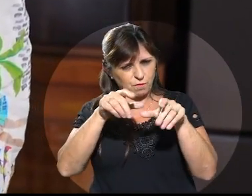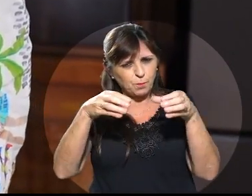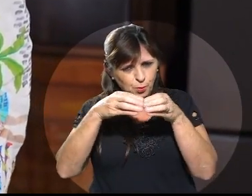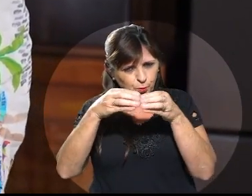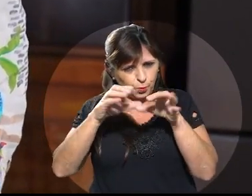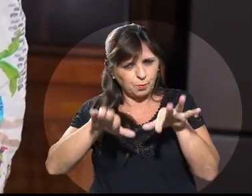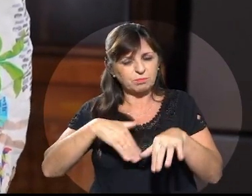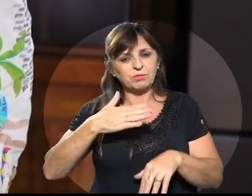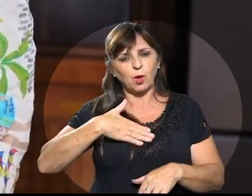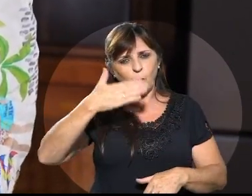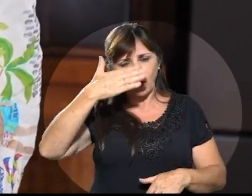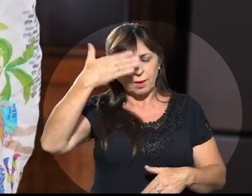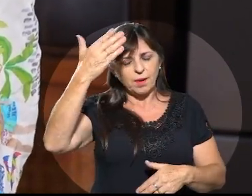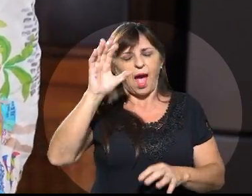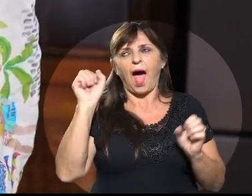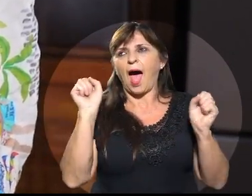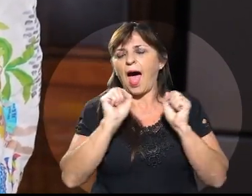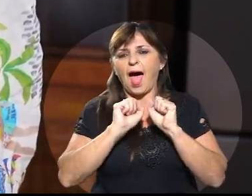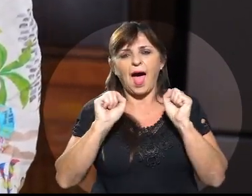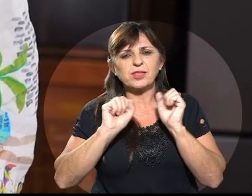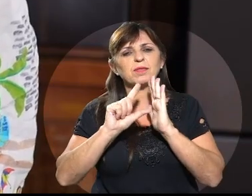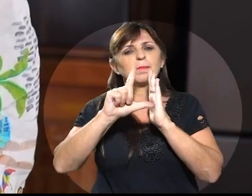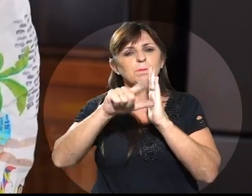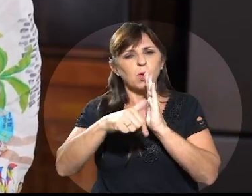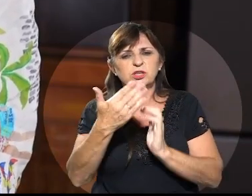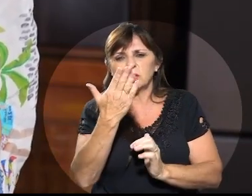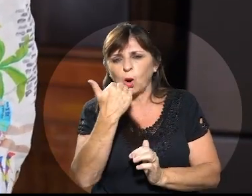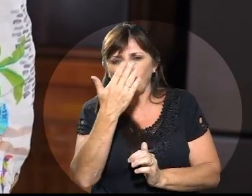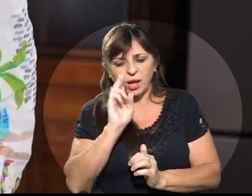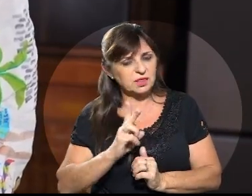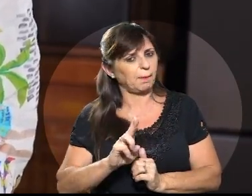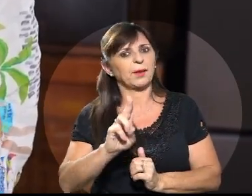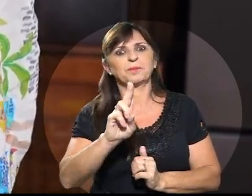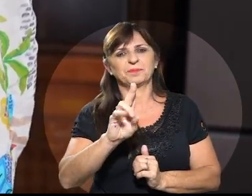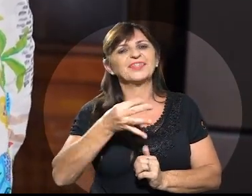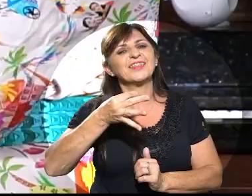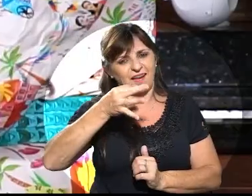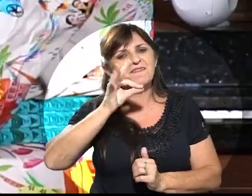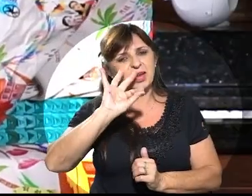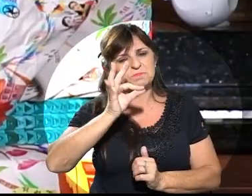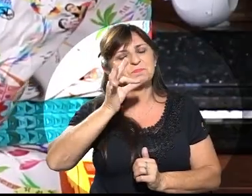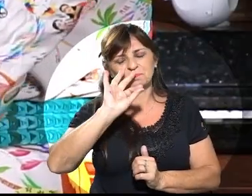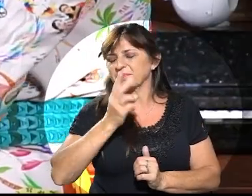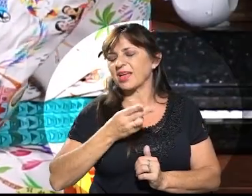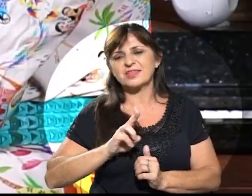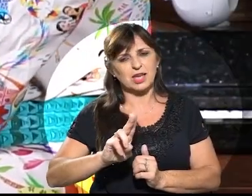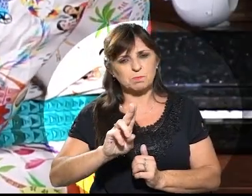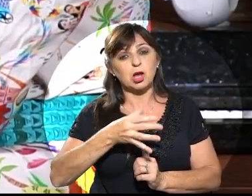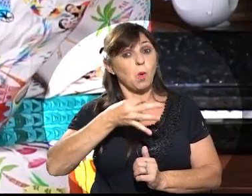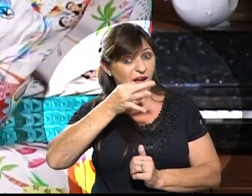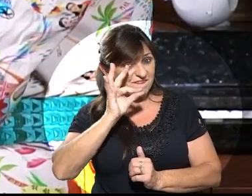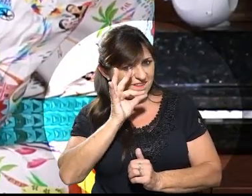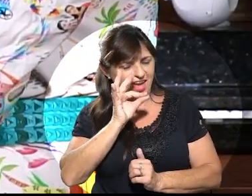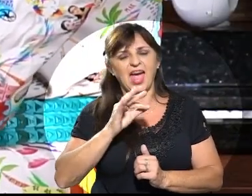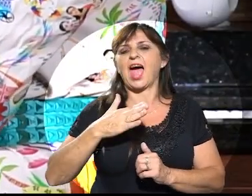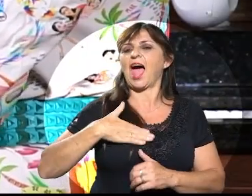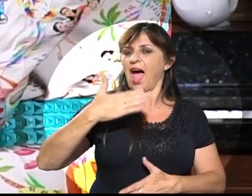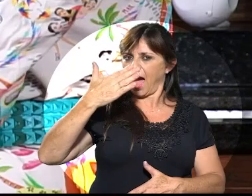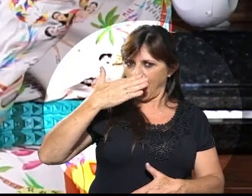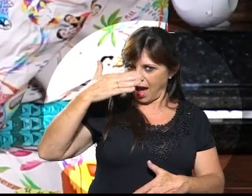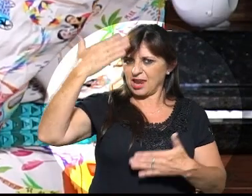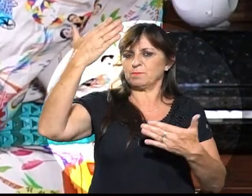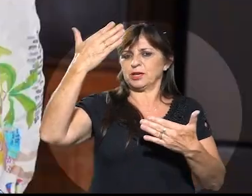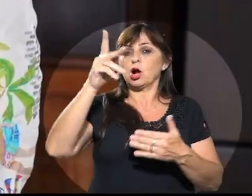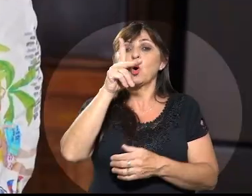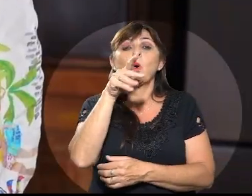preparado com o pó, ele não é coado. Ele é feito nessa aqui com a água, eu vou mostrar exatamente como é que faz. Tem